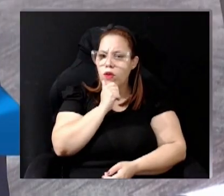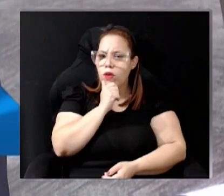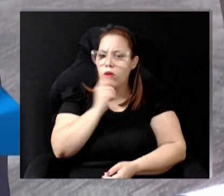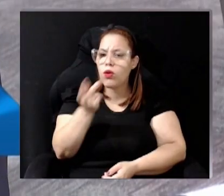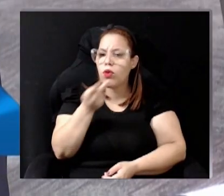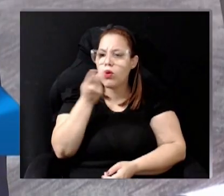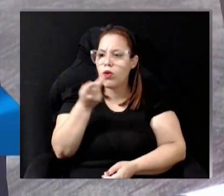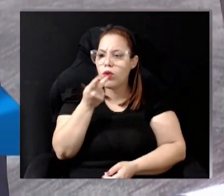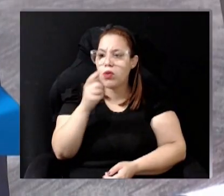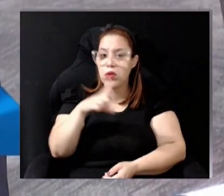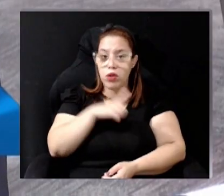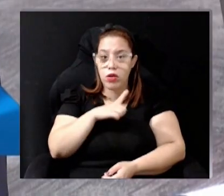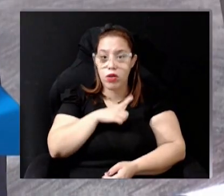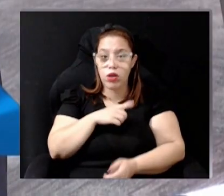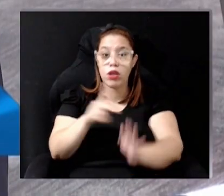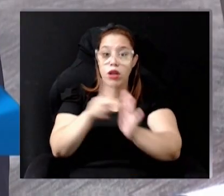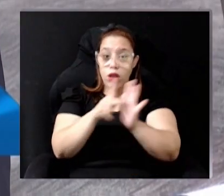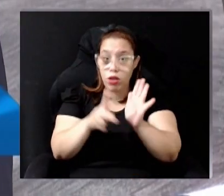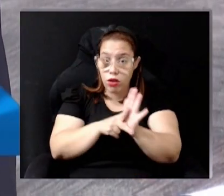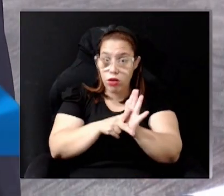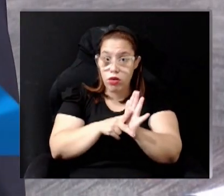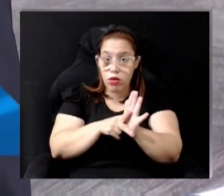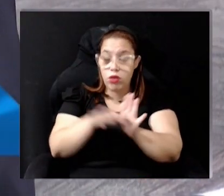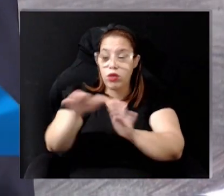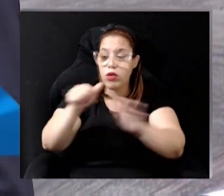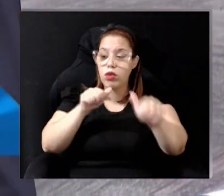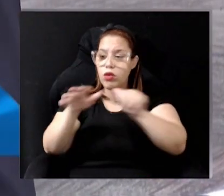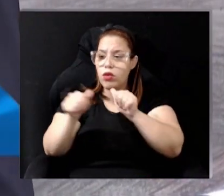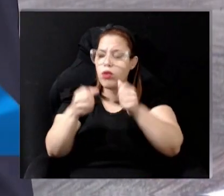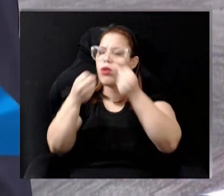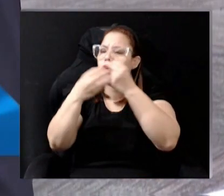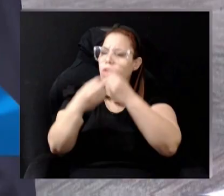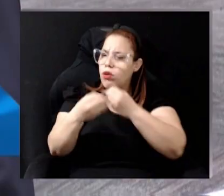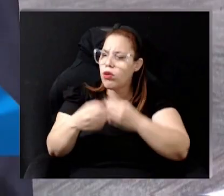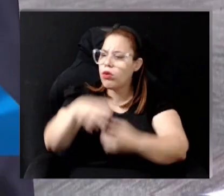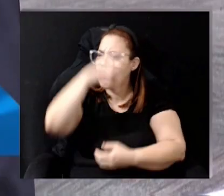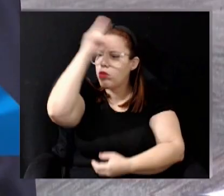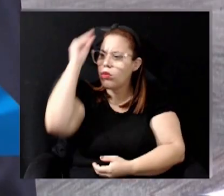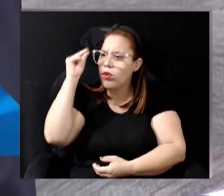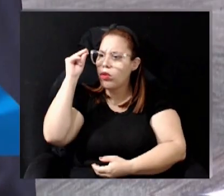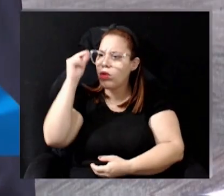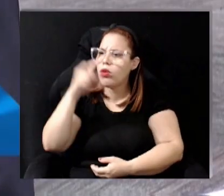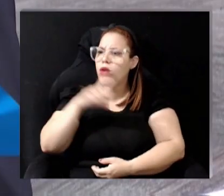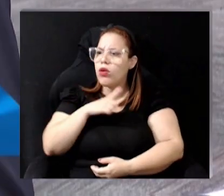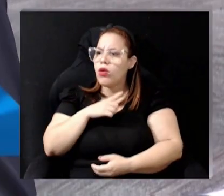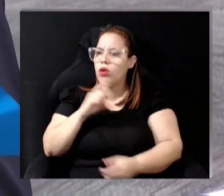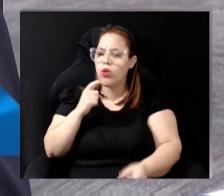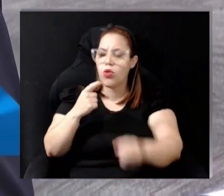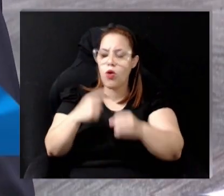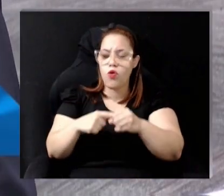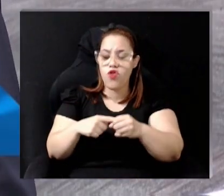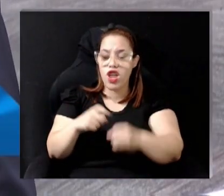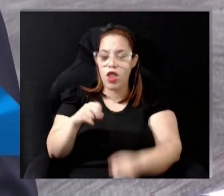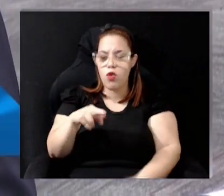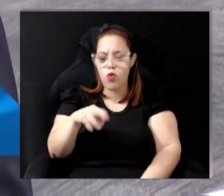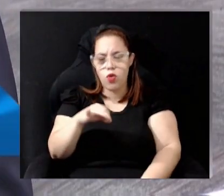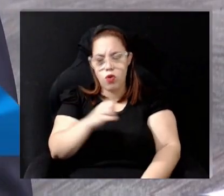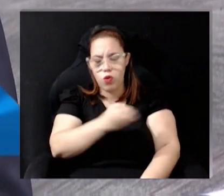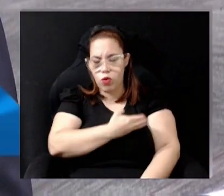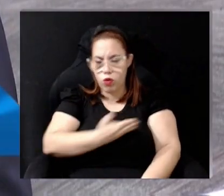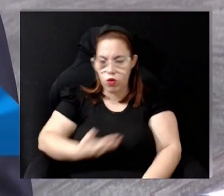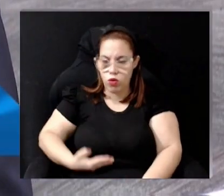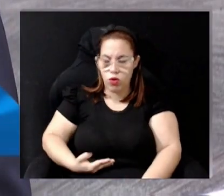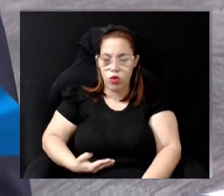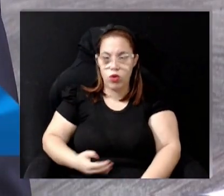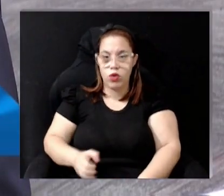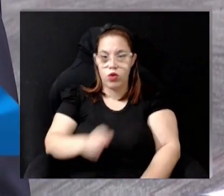esse programa, nós solicitamos a informação ao prefeito se existe um convênio entre a municipalidade, né, e o governo do estado, para